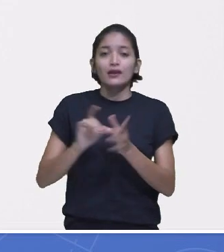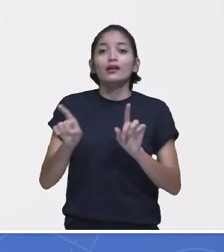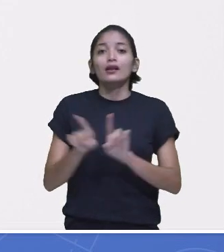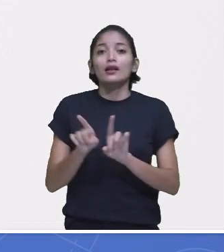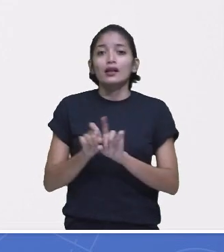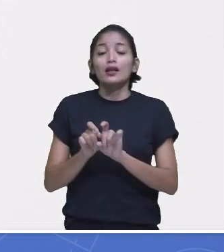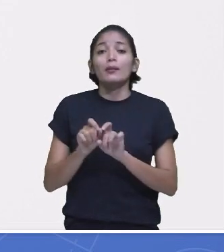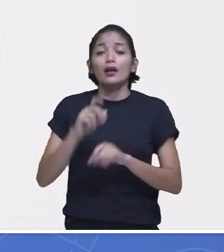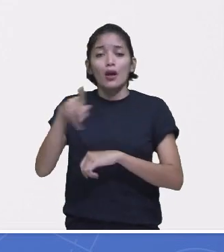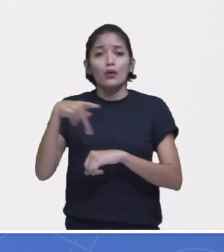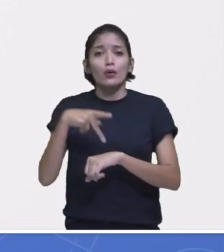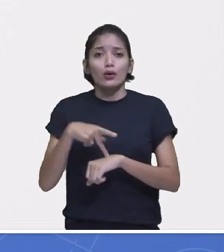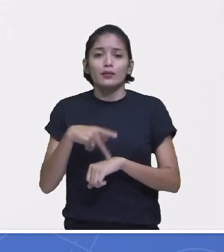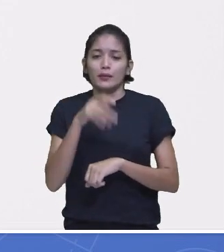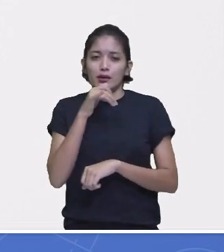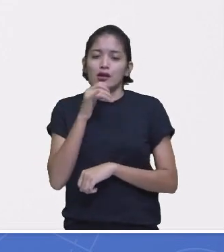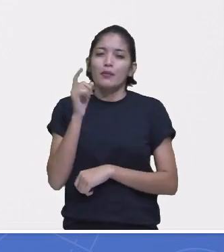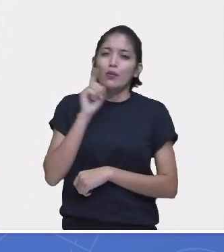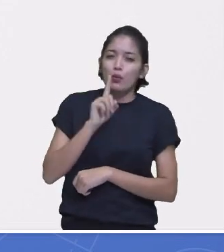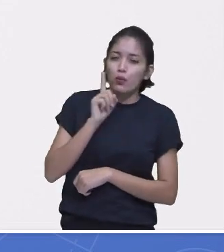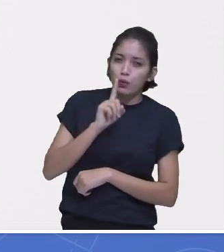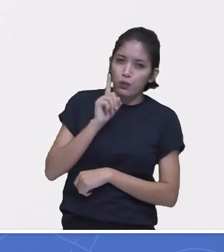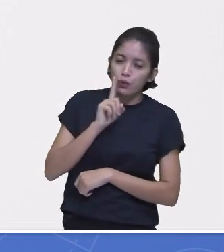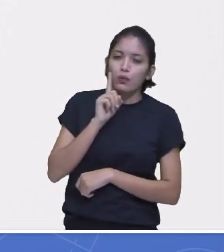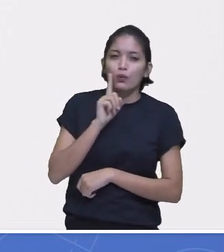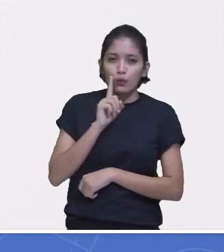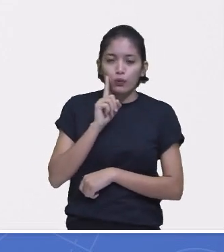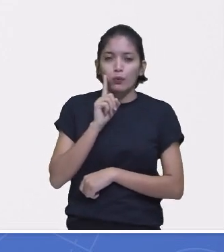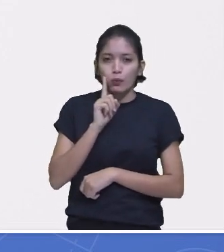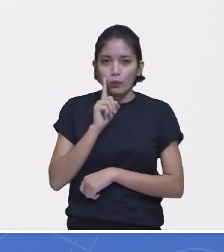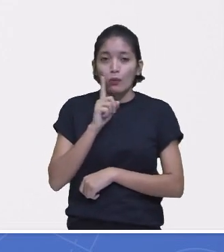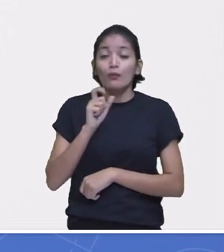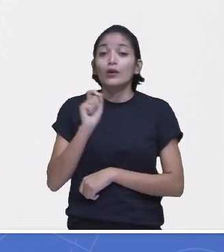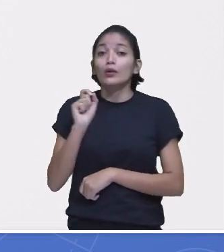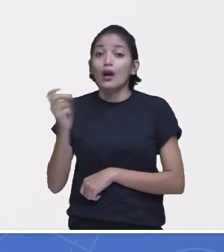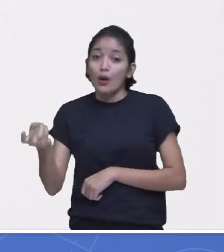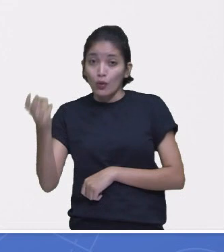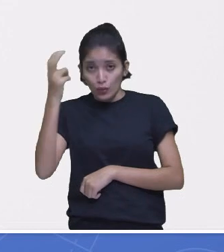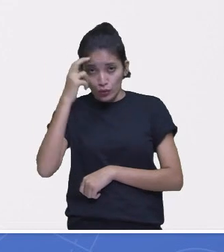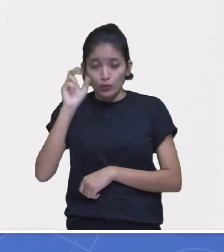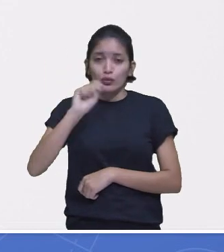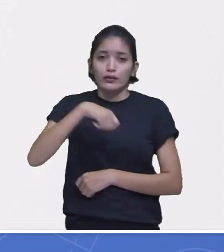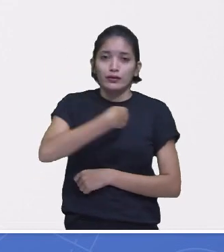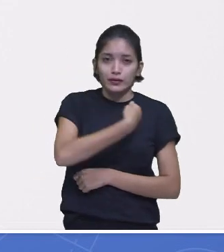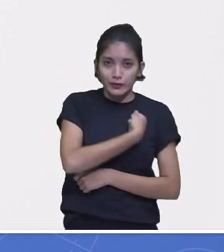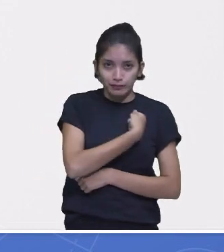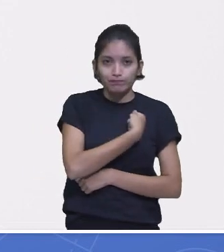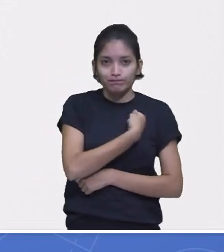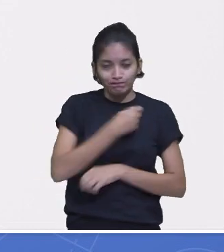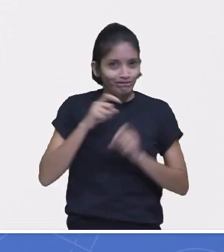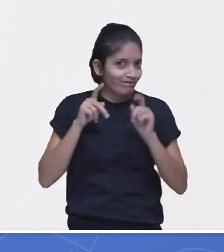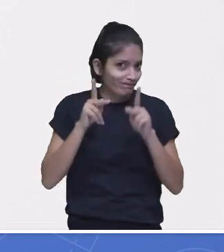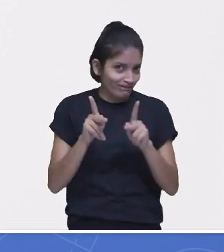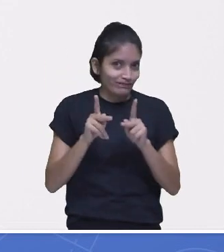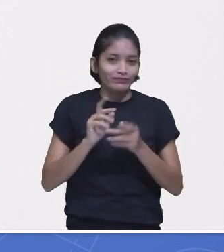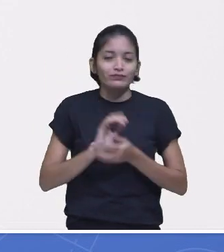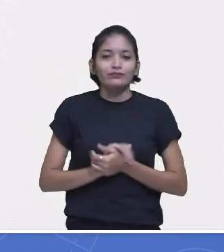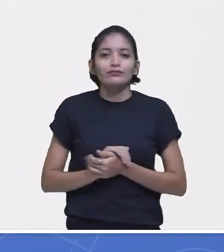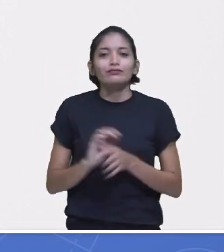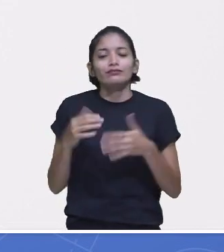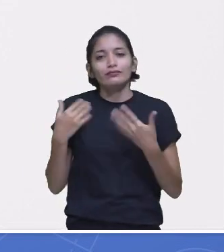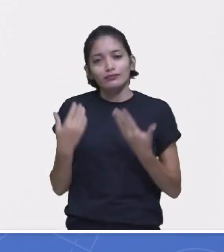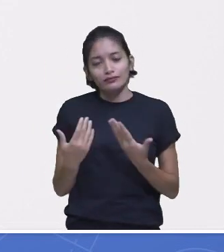aqueles países, no caso os Estados Unidos, que tem uma forte cultura da língua espanhola dos hispânicos ali, ok?